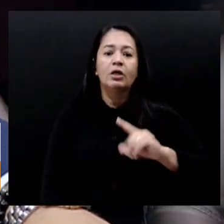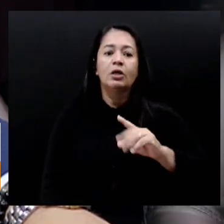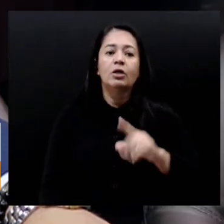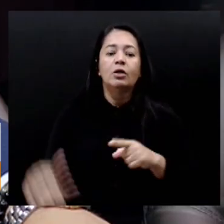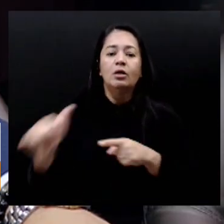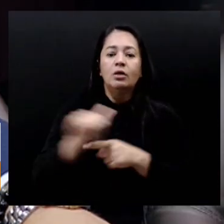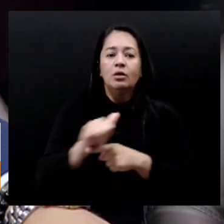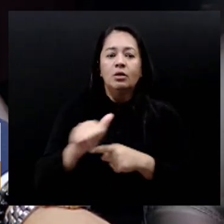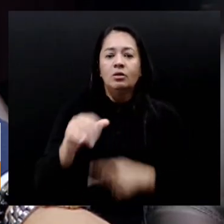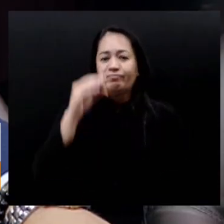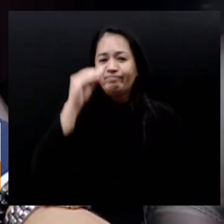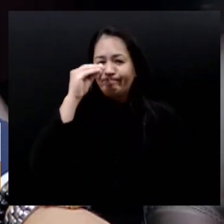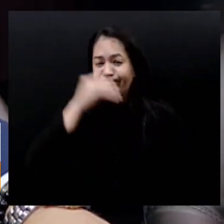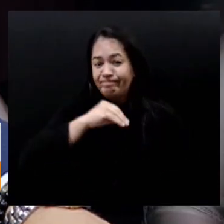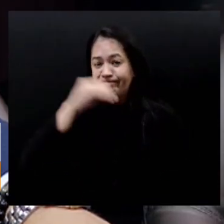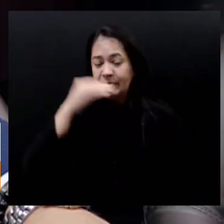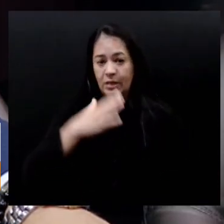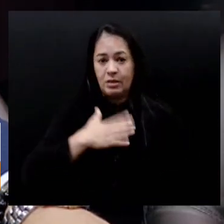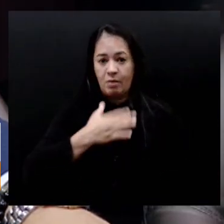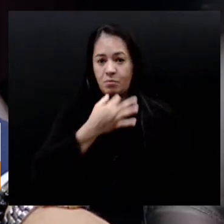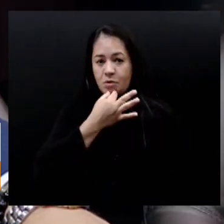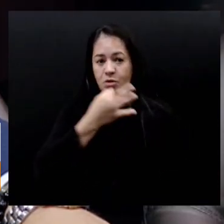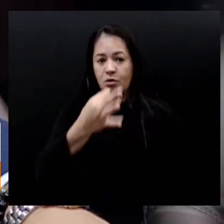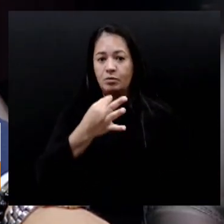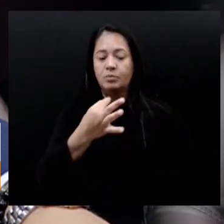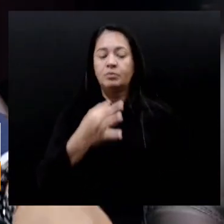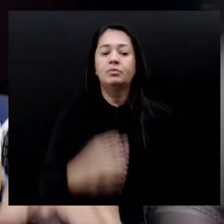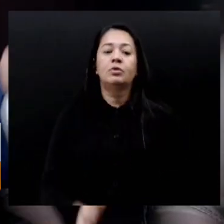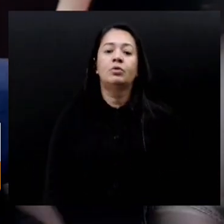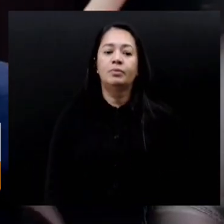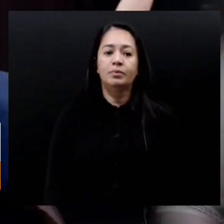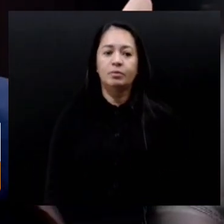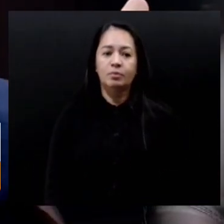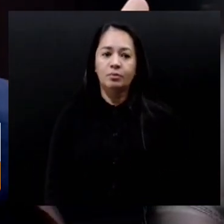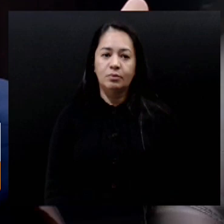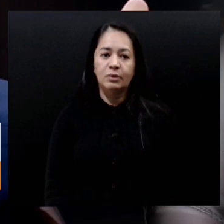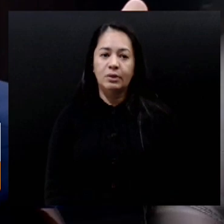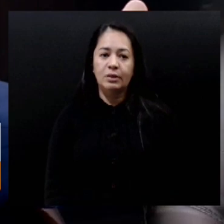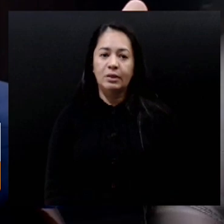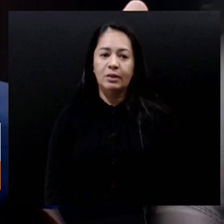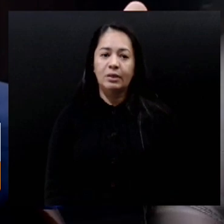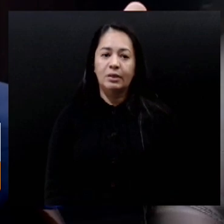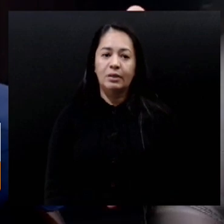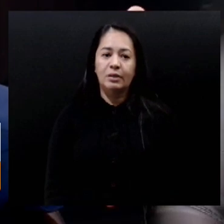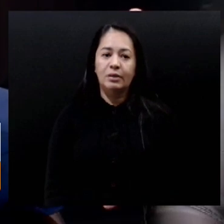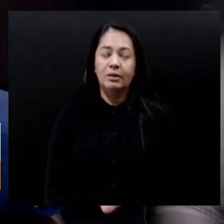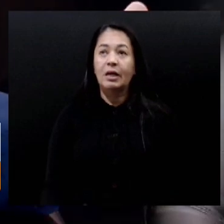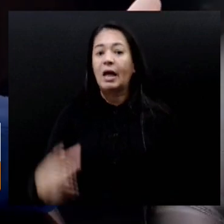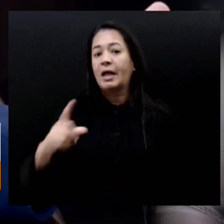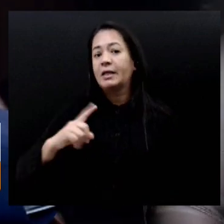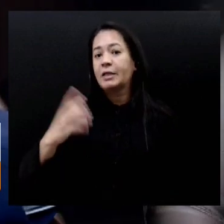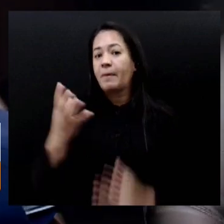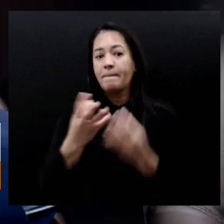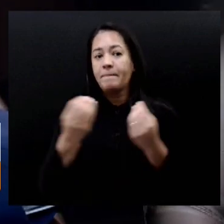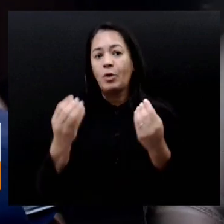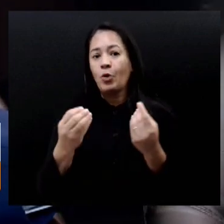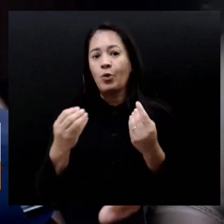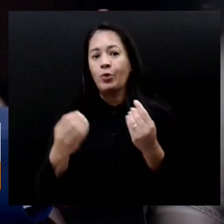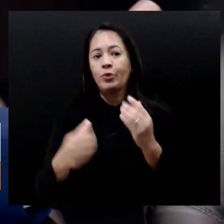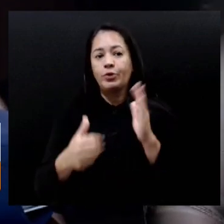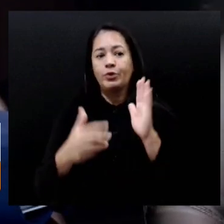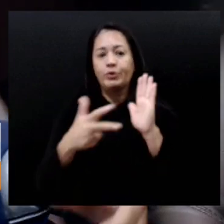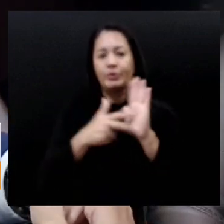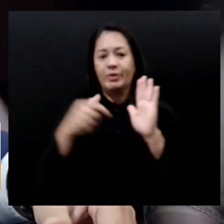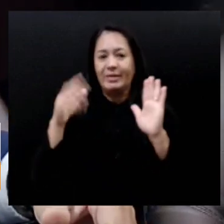fraca, na minha opinião, inócua praticamente, que tá tendo muito desse crime, vamos aumentar a pena. Só que isso nunca diminui o crime.